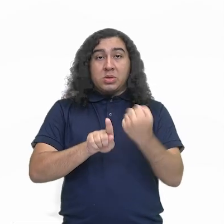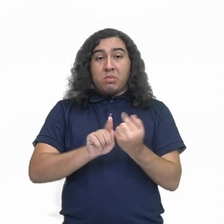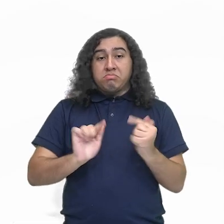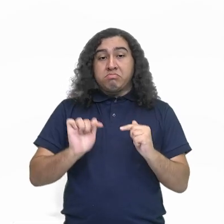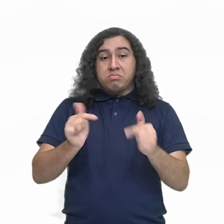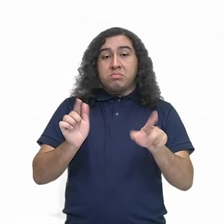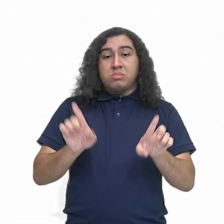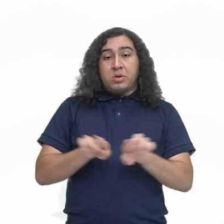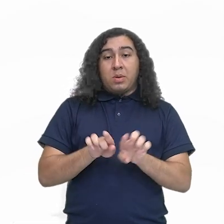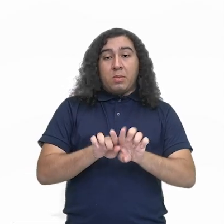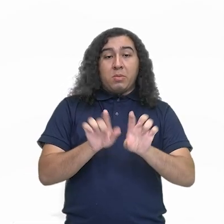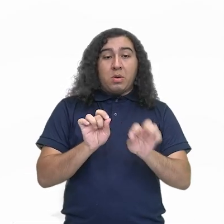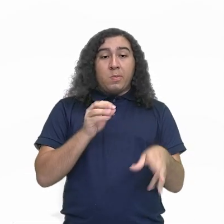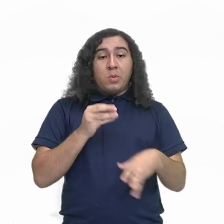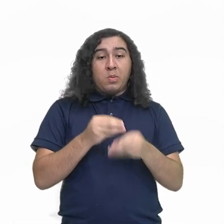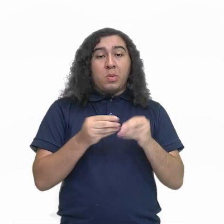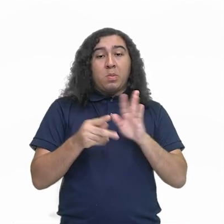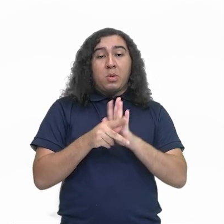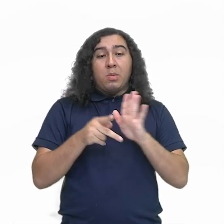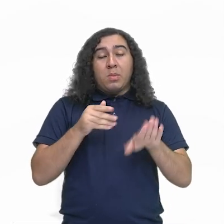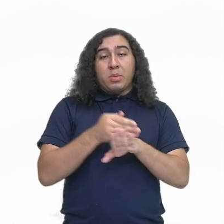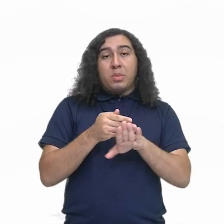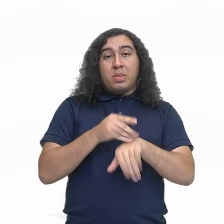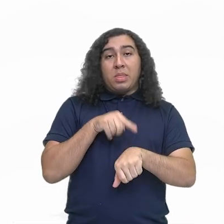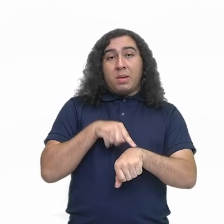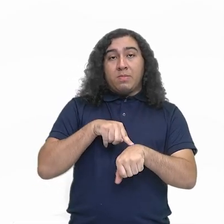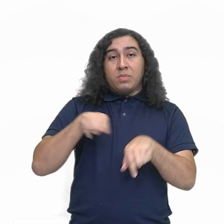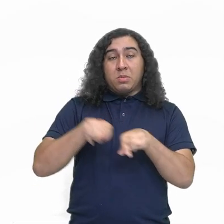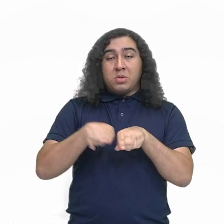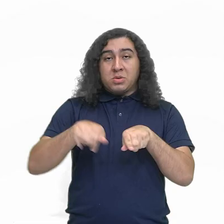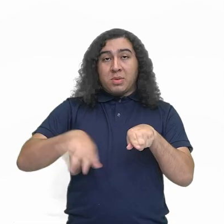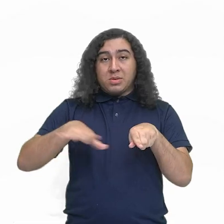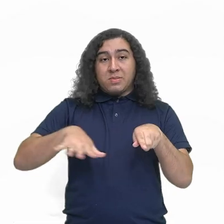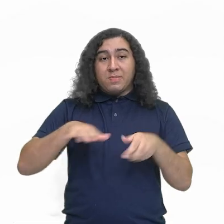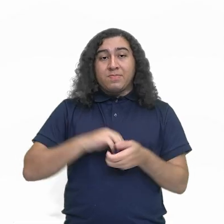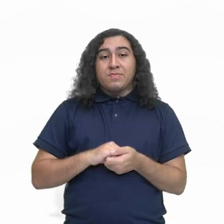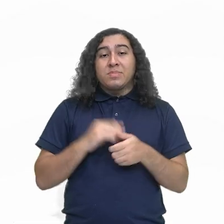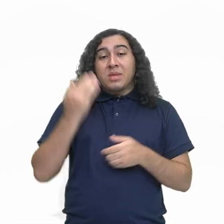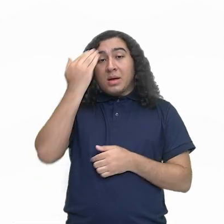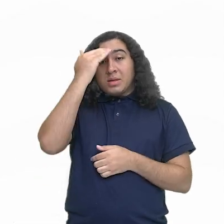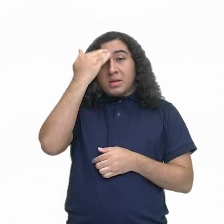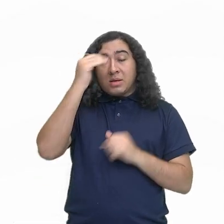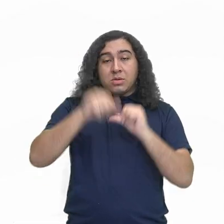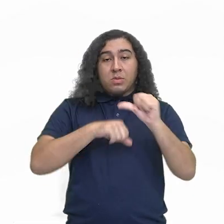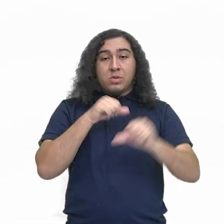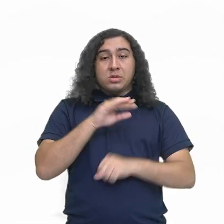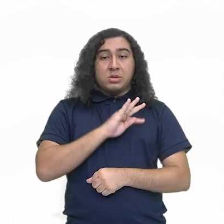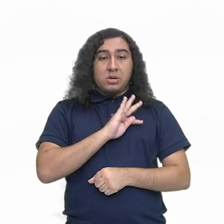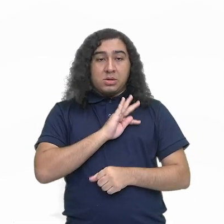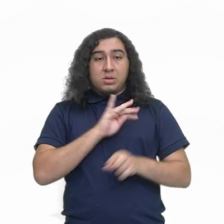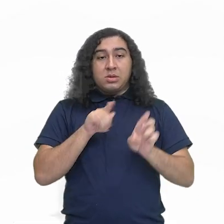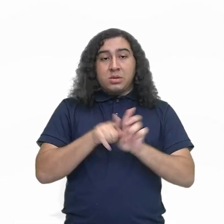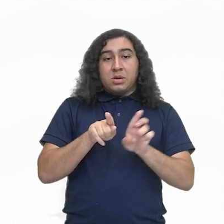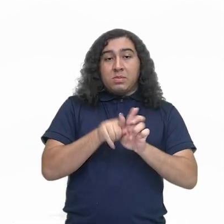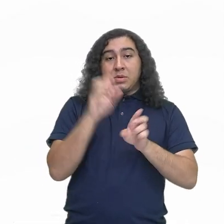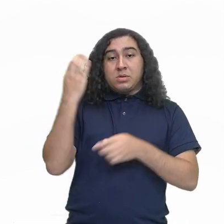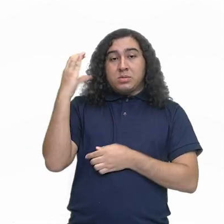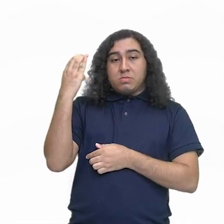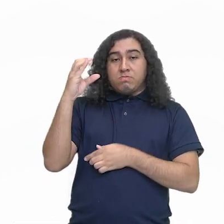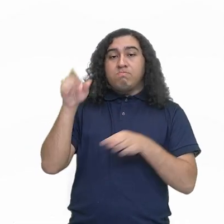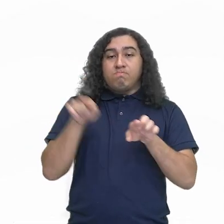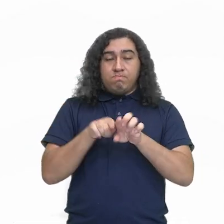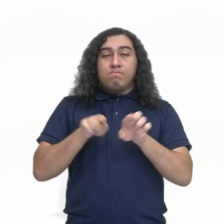aplicadas e suas contribuições no tempo e no espaço, compreensão das transformações